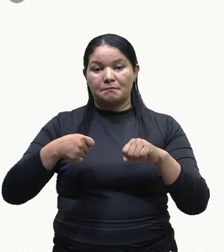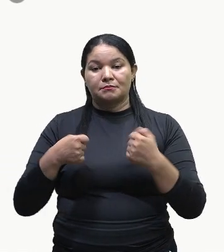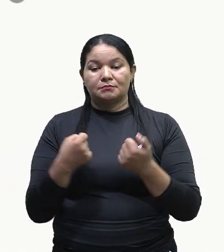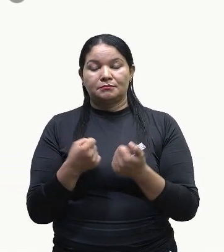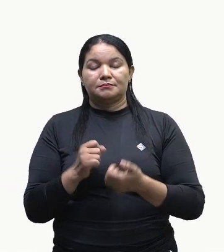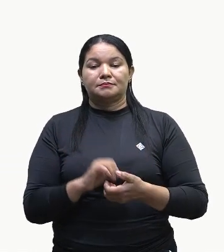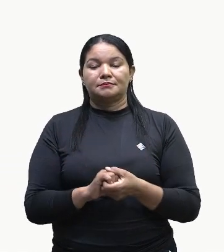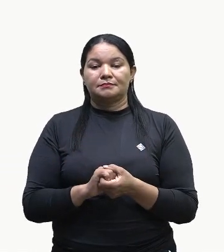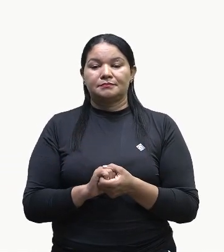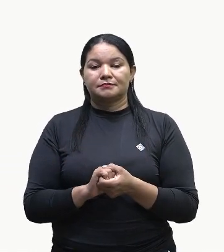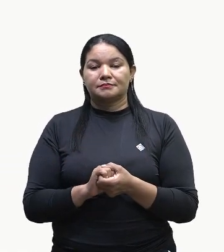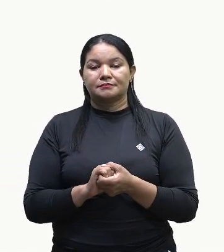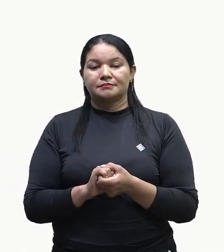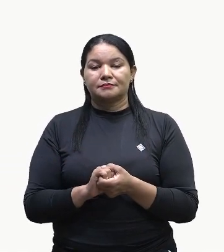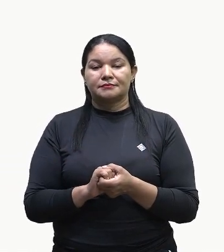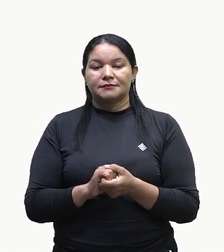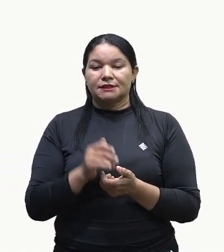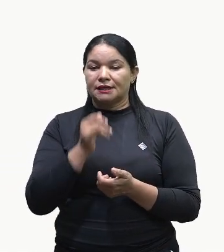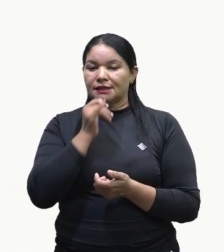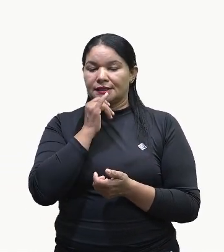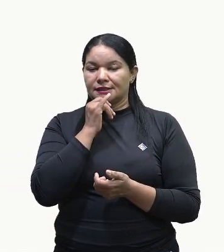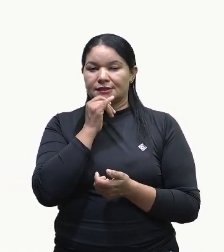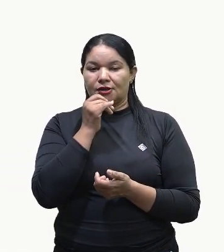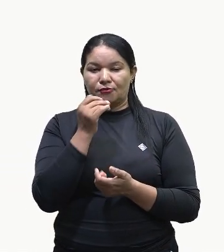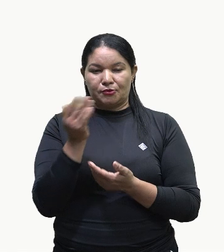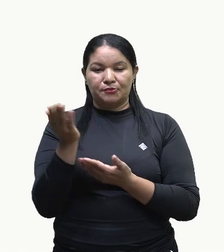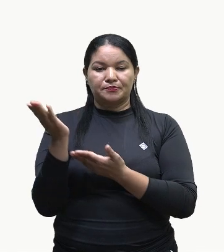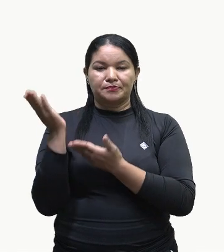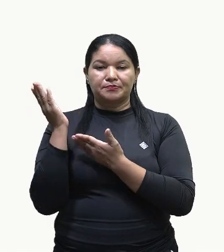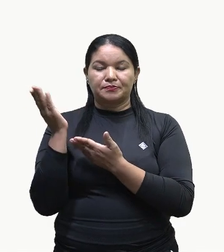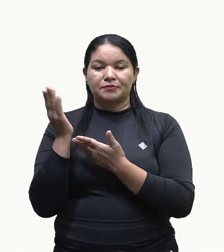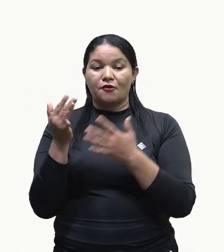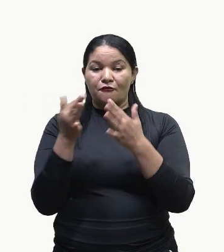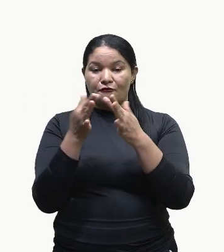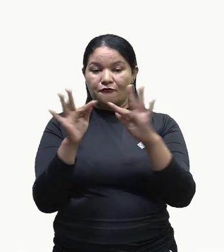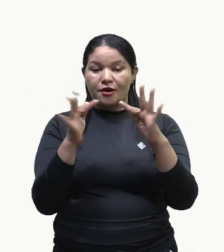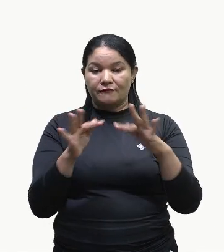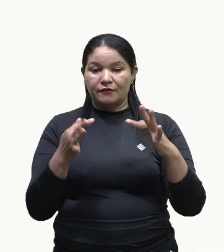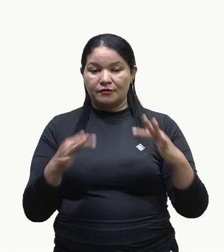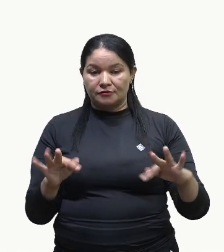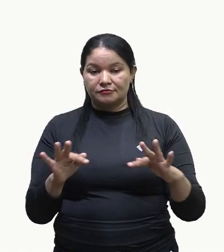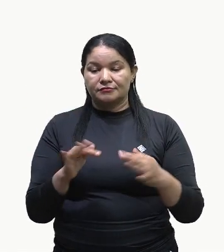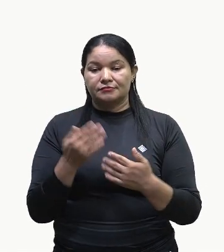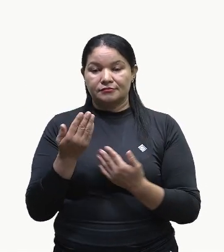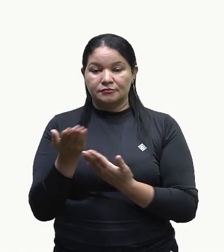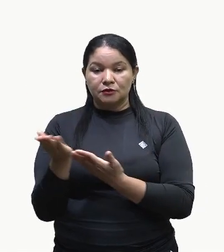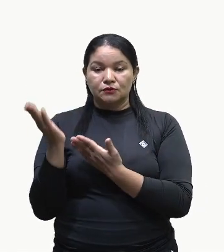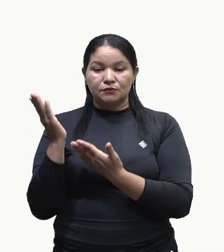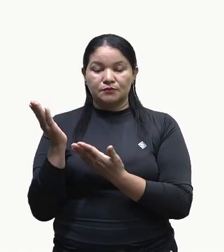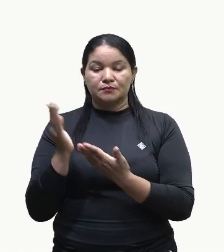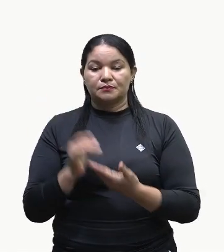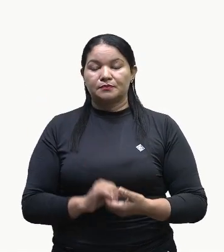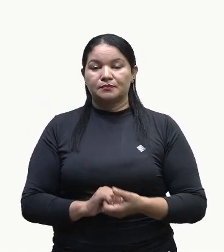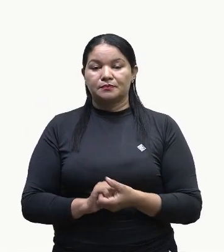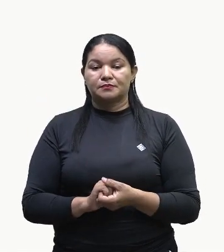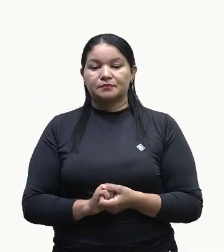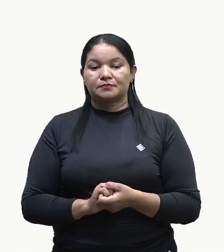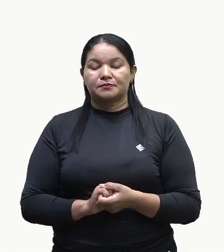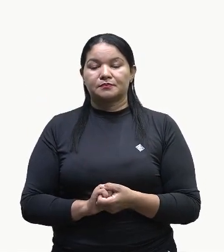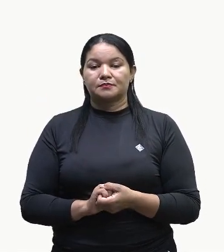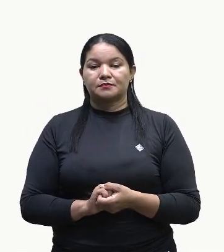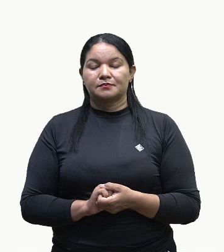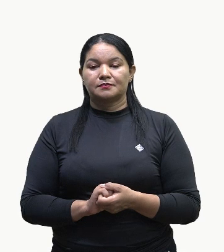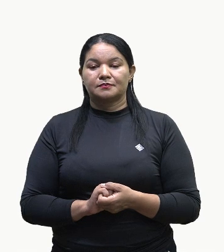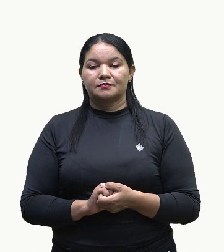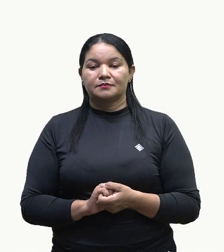terrestre. Temos aqui como exemplo, o barco de Carlos se encontra